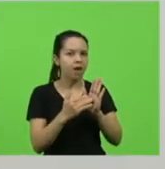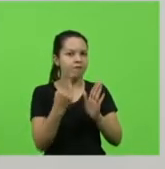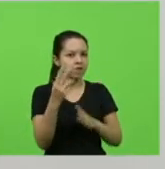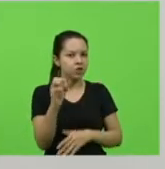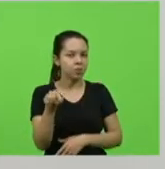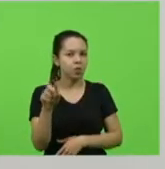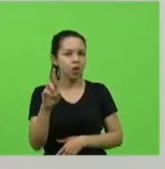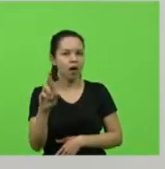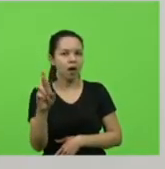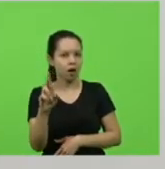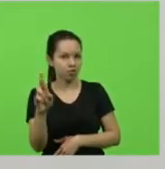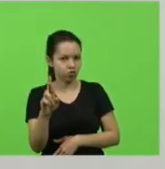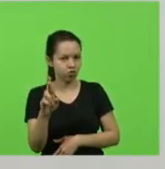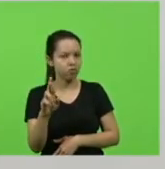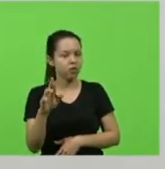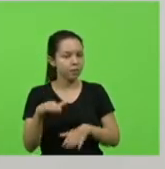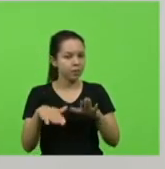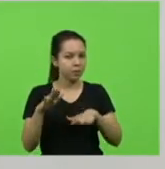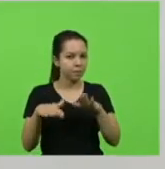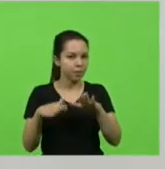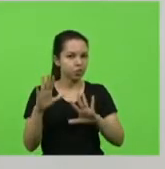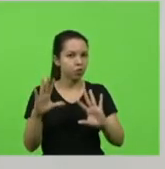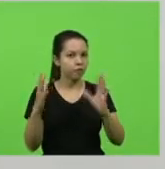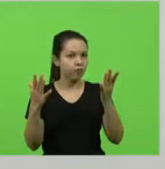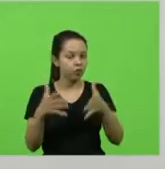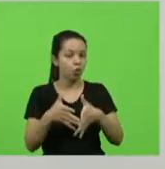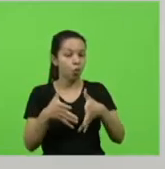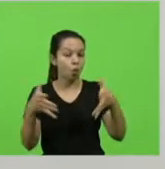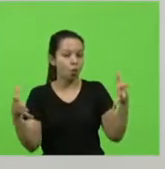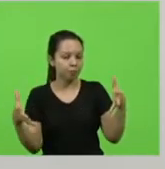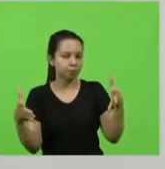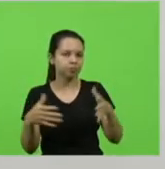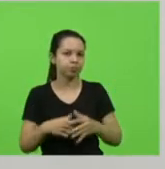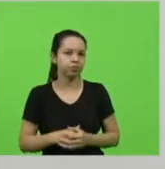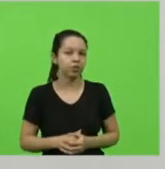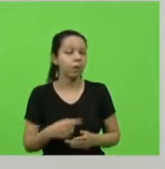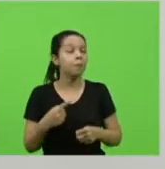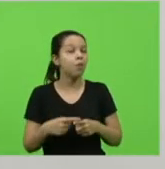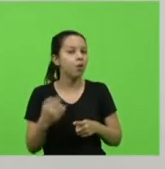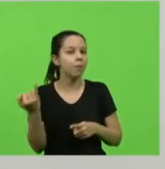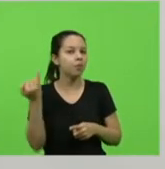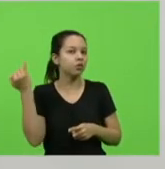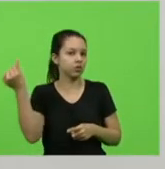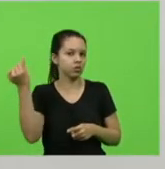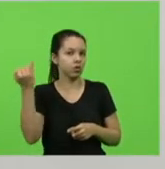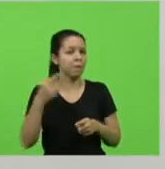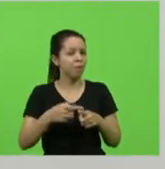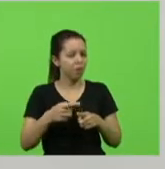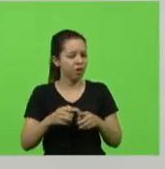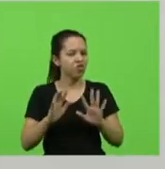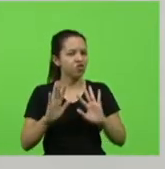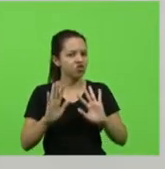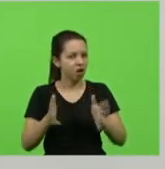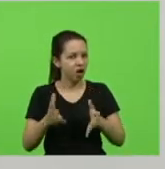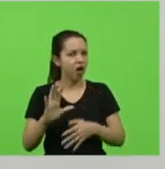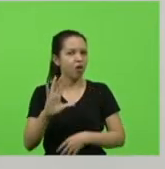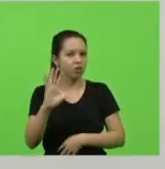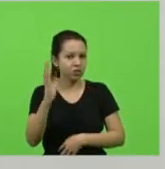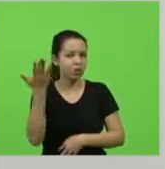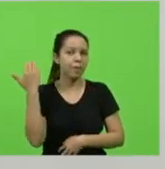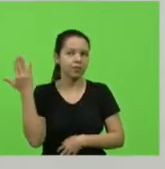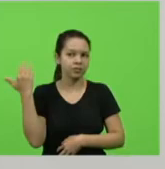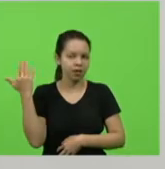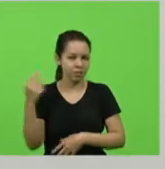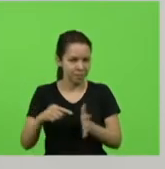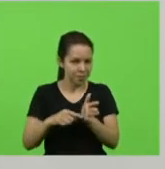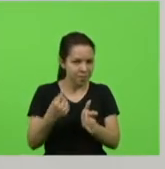do evento. Por que que isso é importante? Porque episódios como esse já aconteceram, não é a primeira vez em Itajaí, e está na hora de